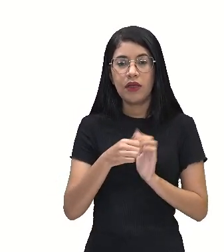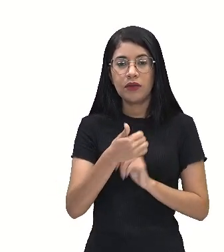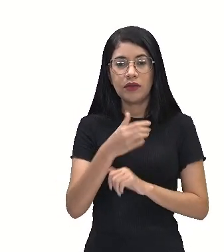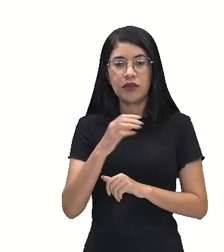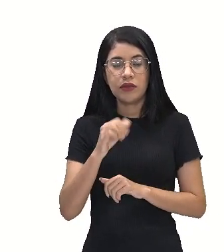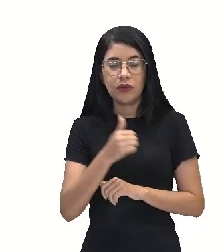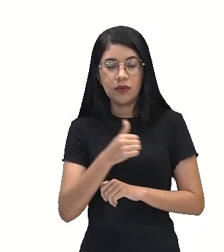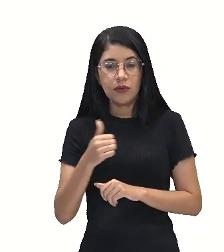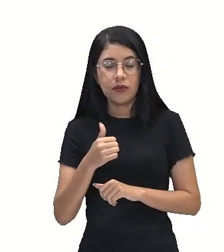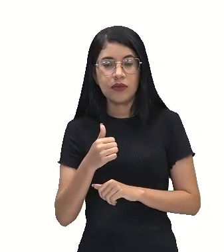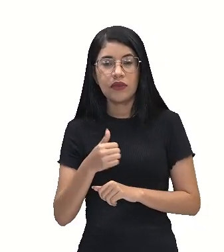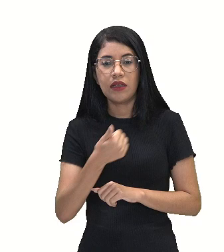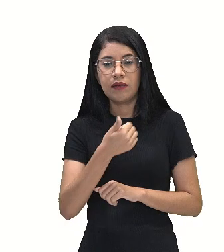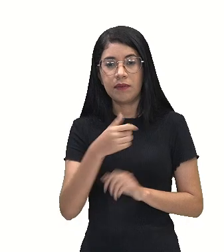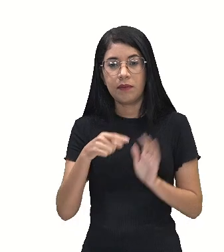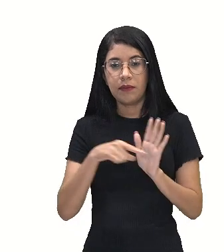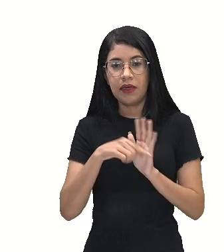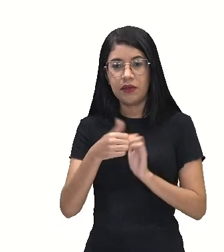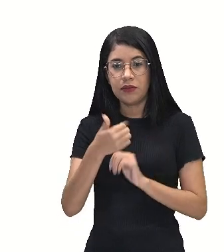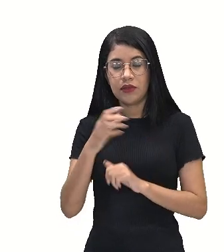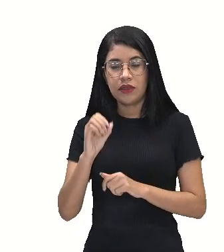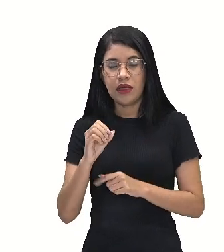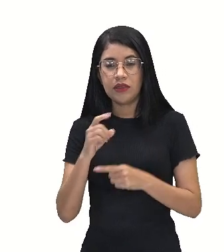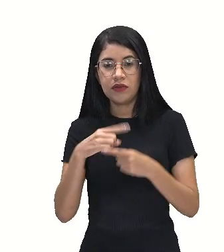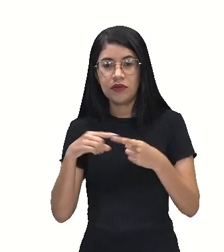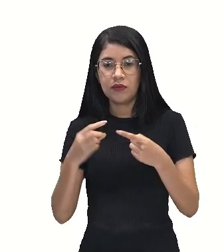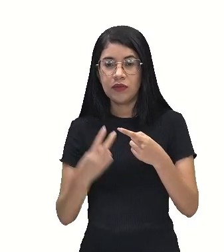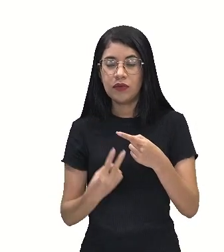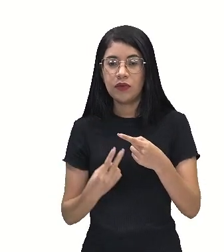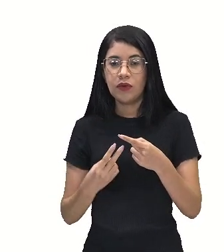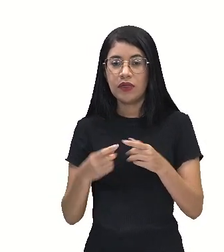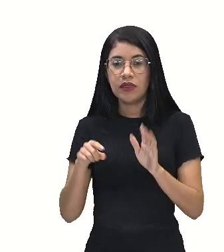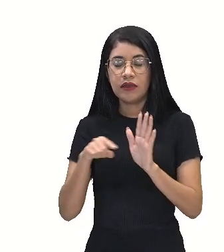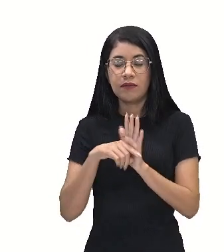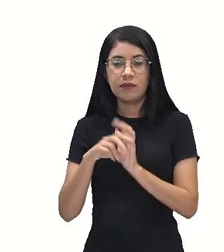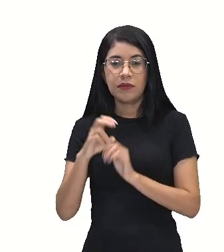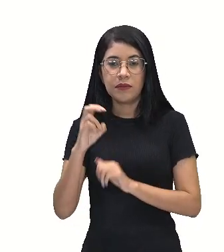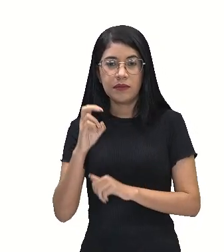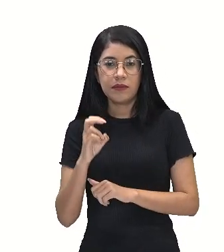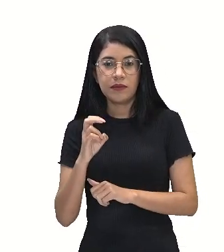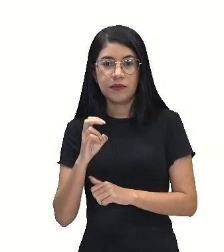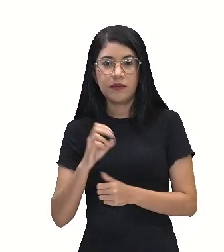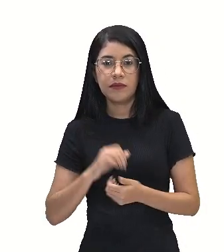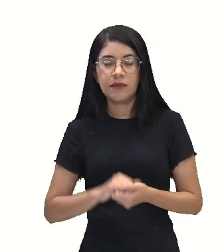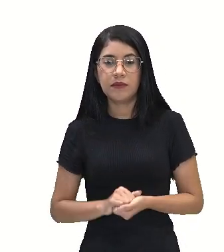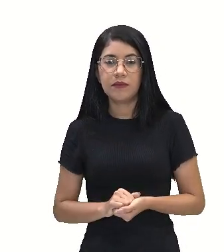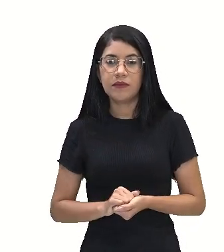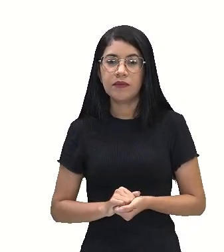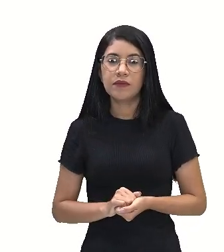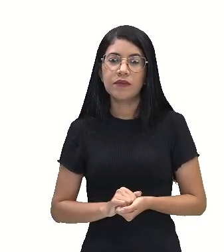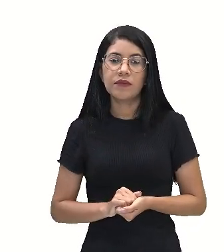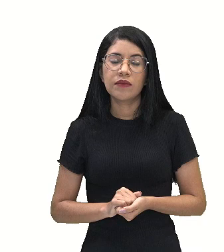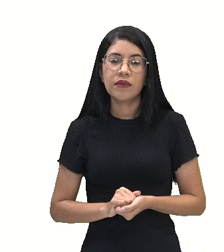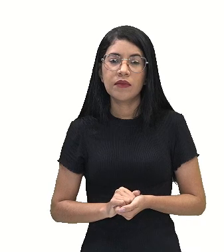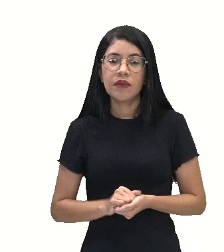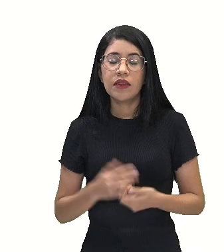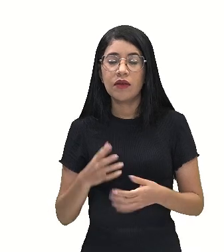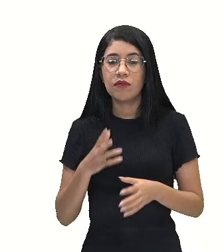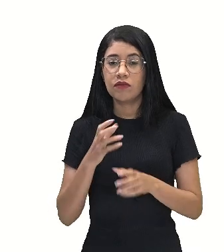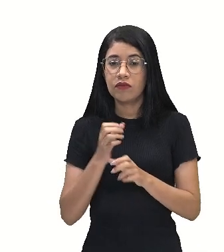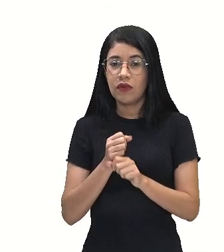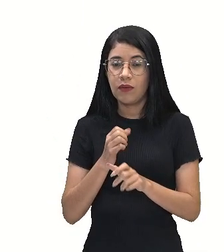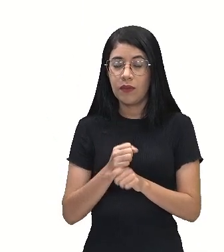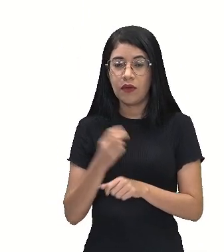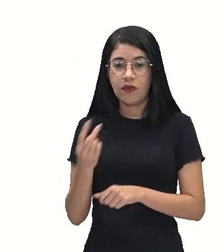10 dividido por 2. Isso daqui vai ser igual a menos 5. Então, esses valores que nós calculamos aqui,